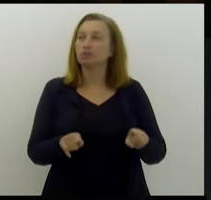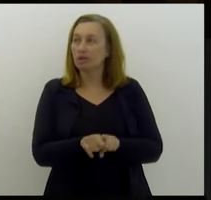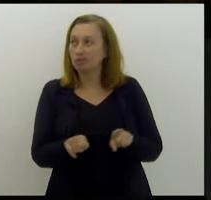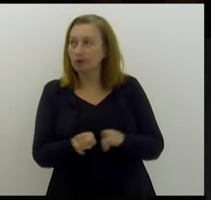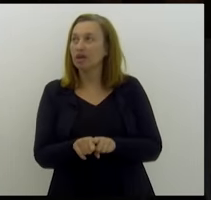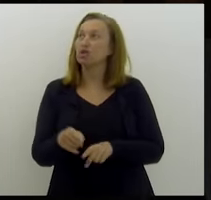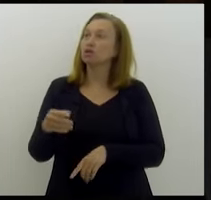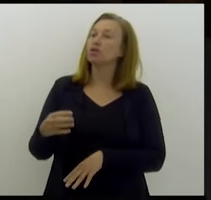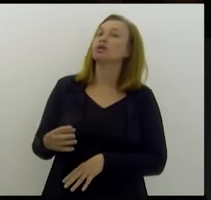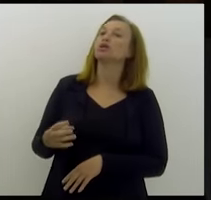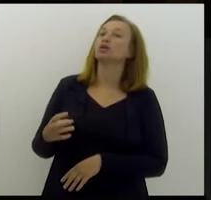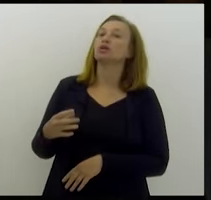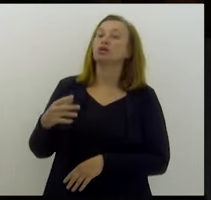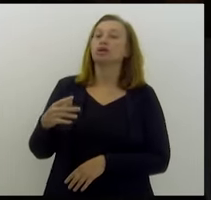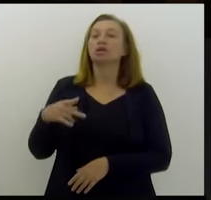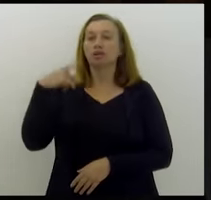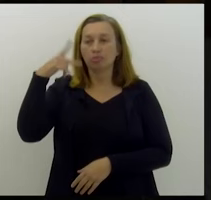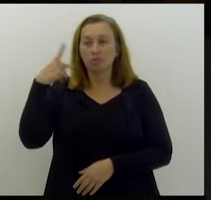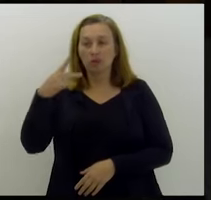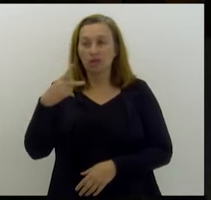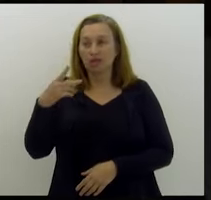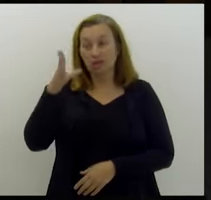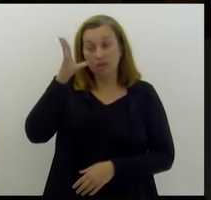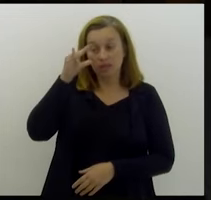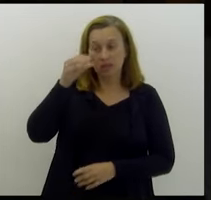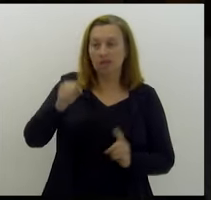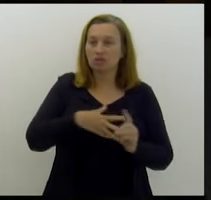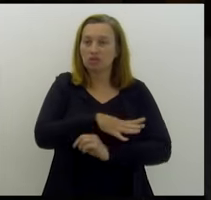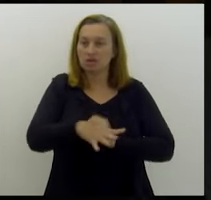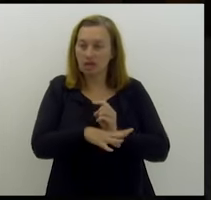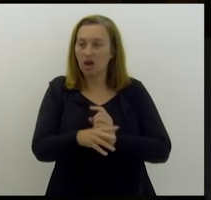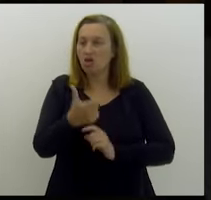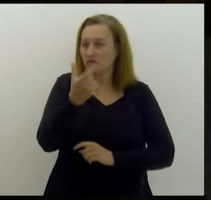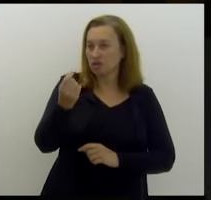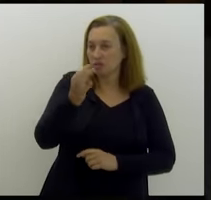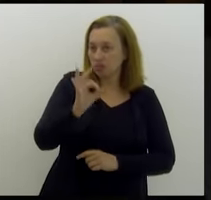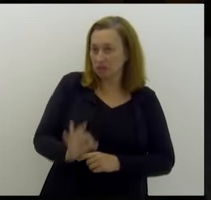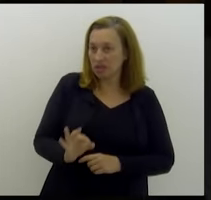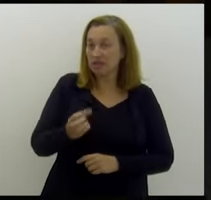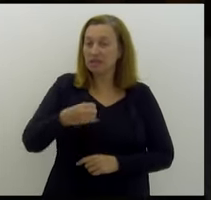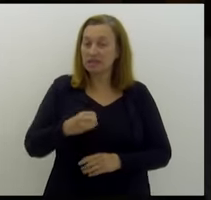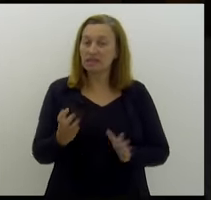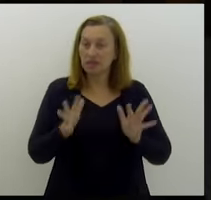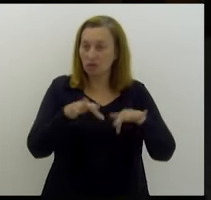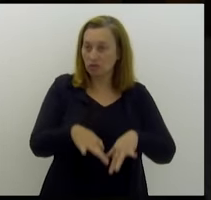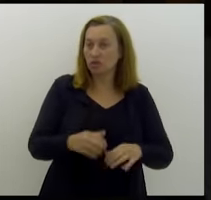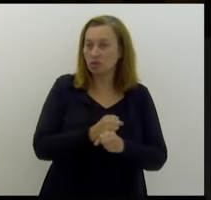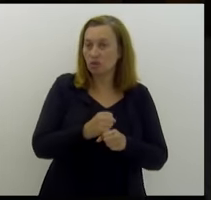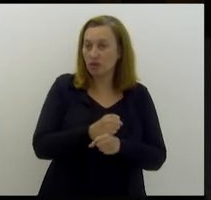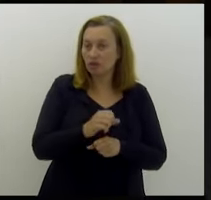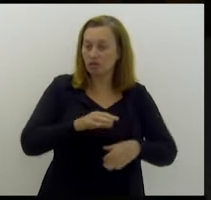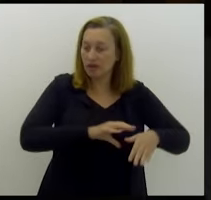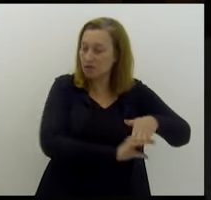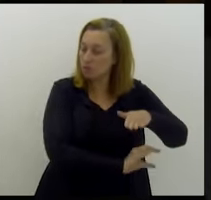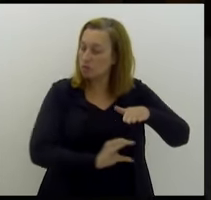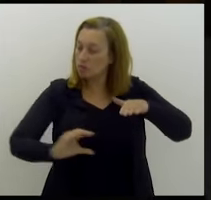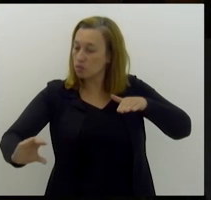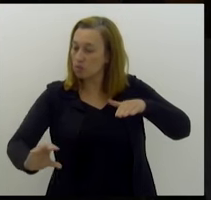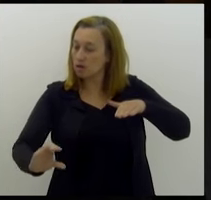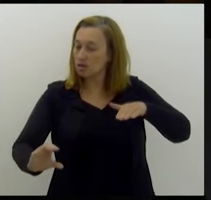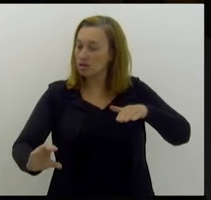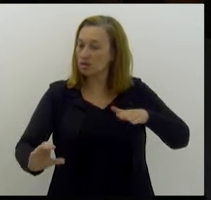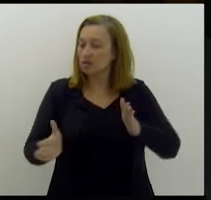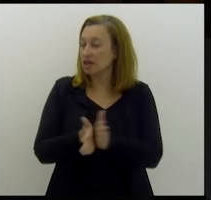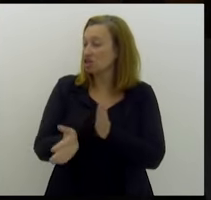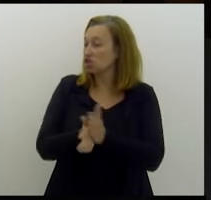exemplo só foi gasto 38% se até o final do ano bater 50 ele vai fazer o qu vai pegar os outros 50 e vai gastar onde ele